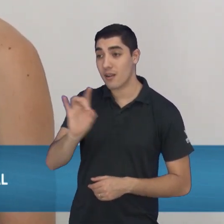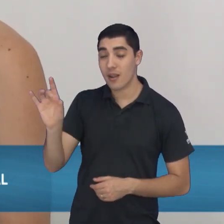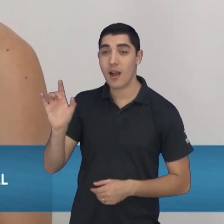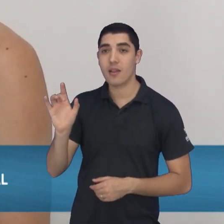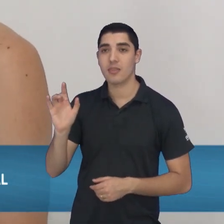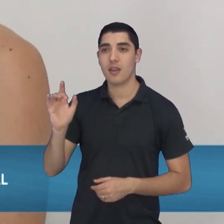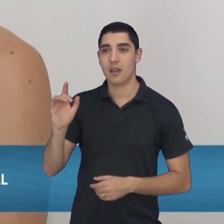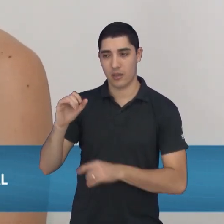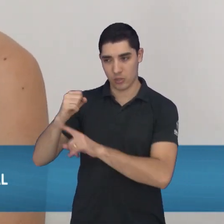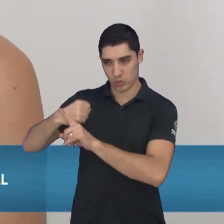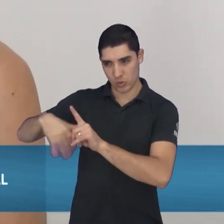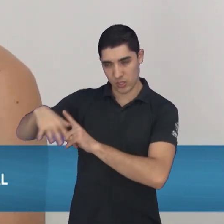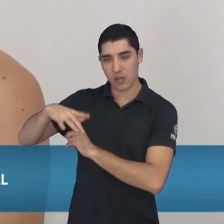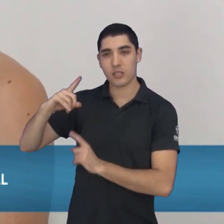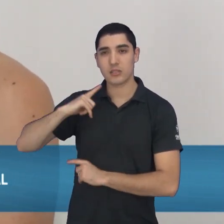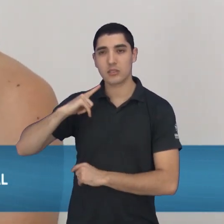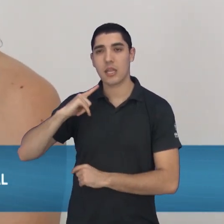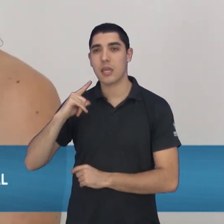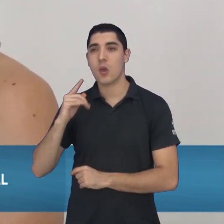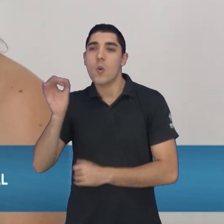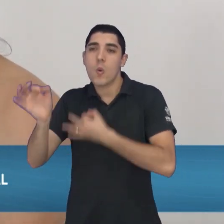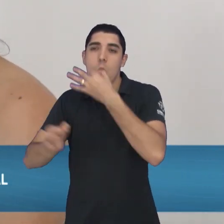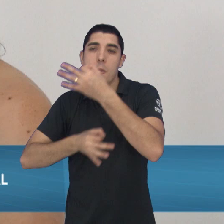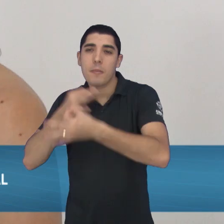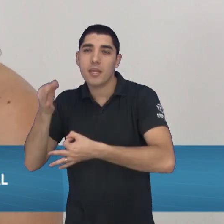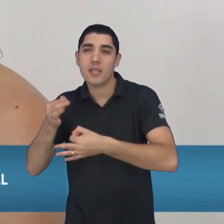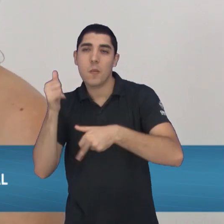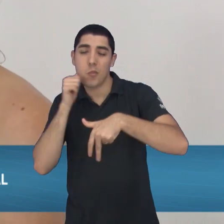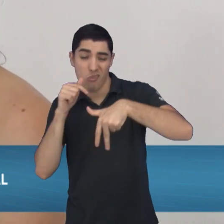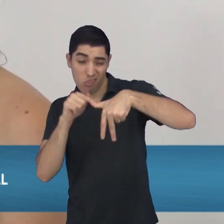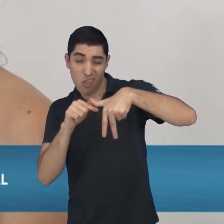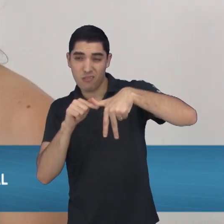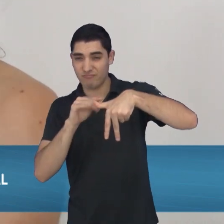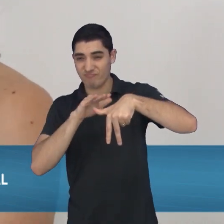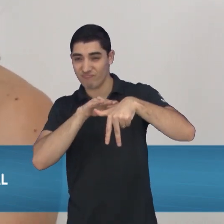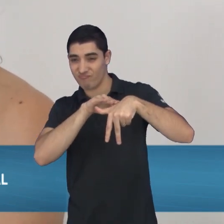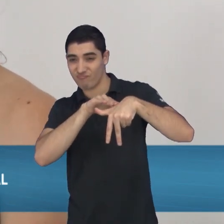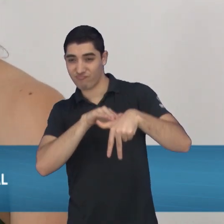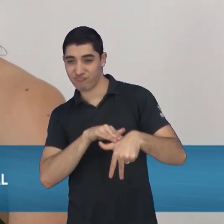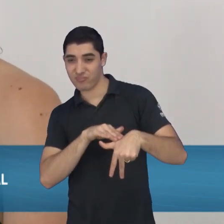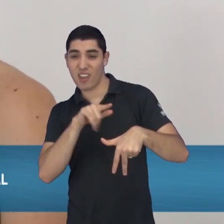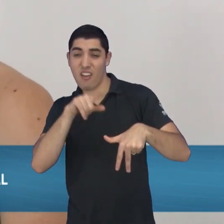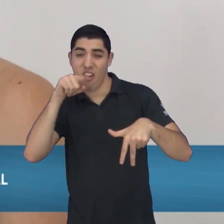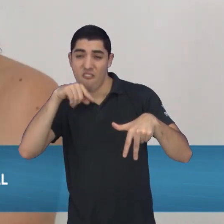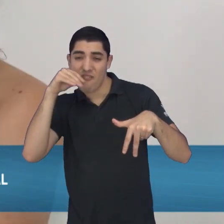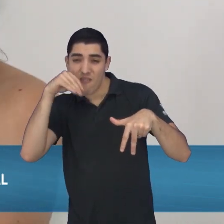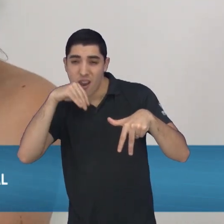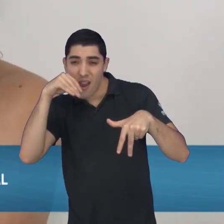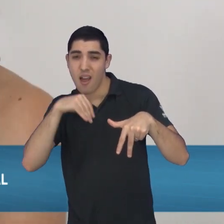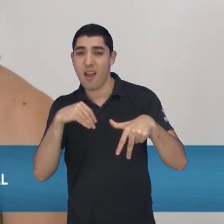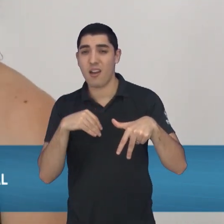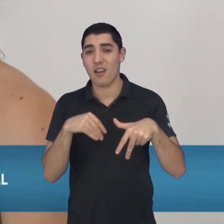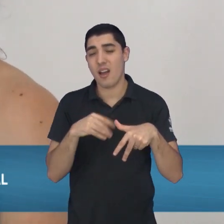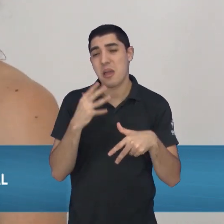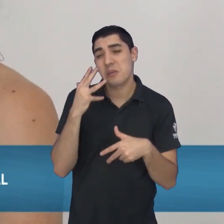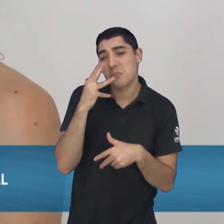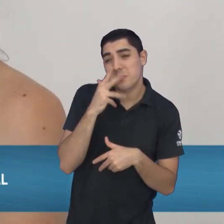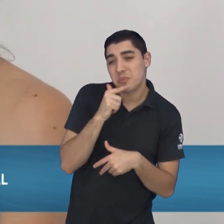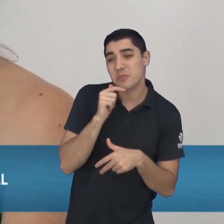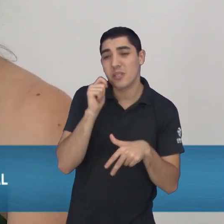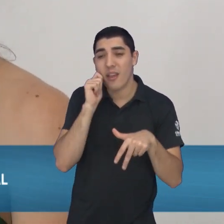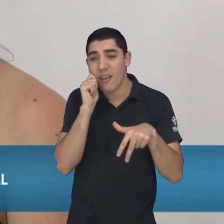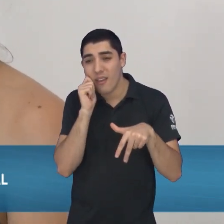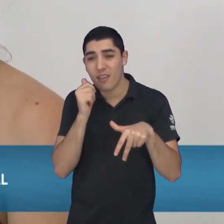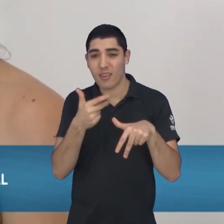nossa sociedade que muitas vezes é de inferiorizar, né? Como se fosse uma coisa mais fraca, mais frágil, um bibelô, né? Aquela